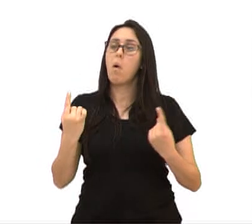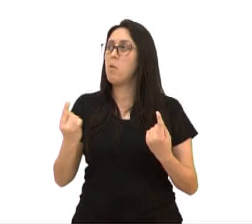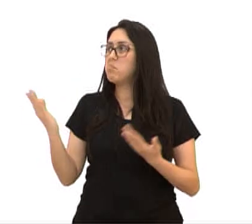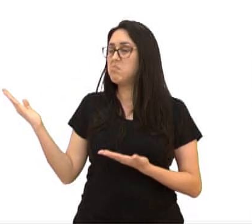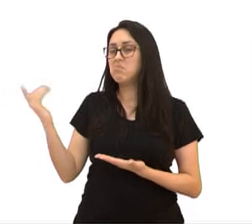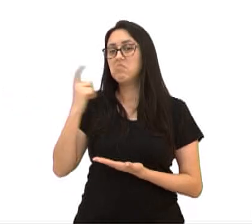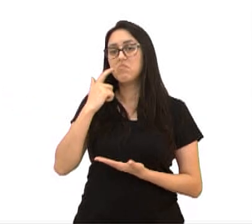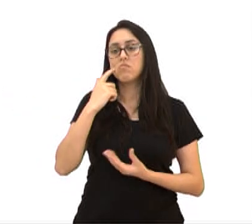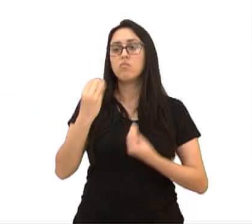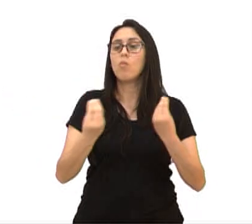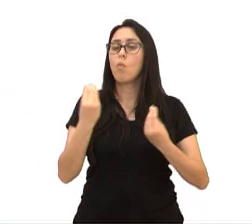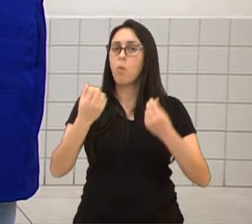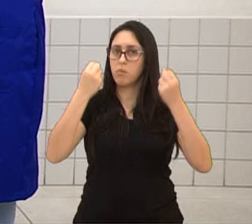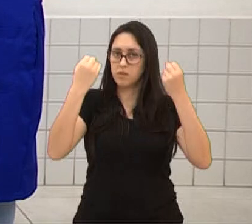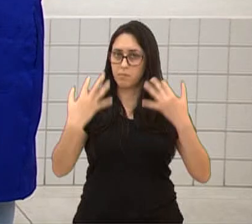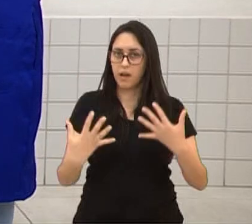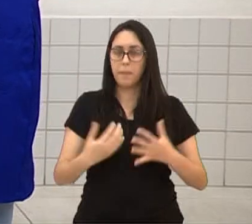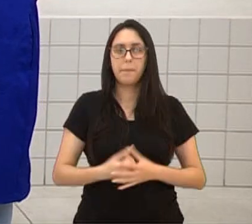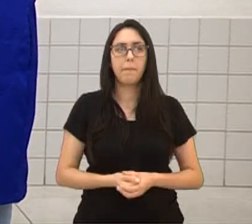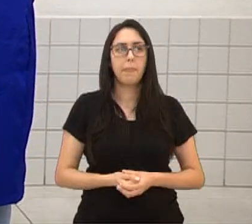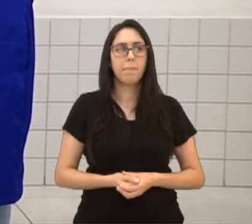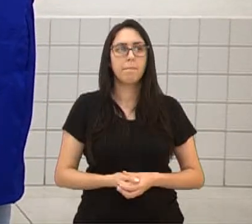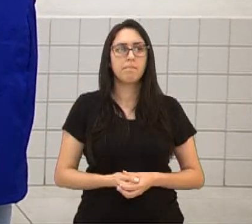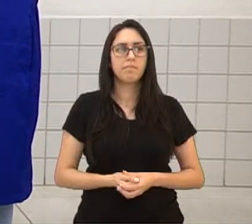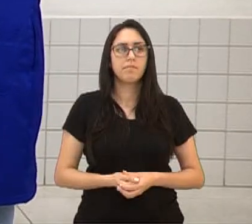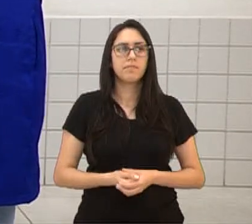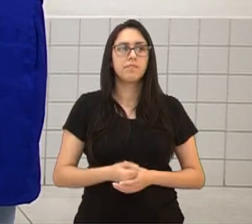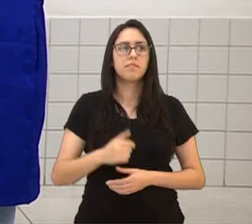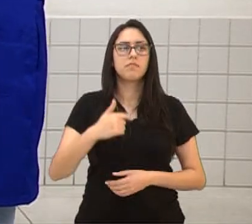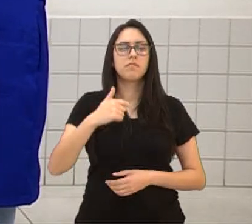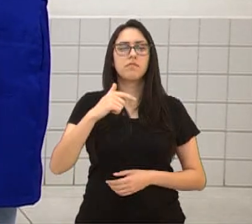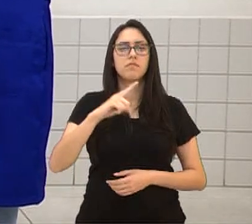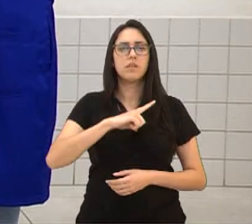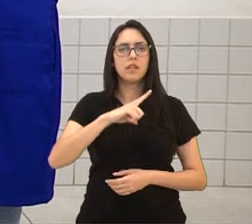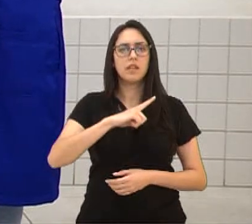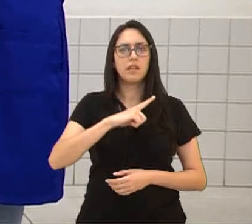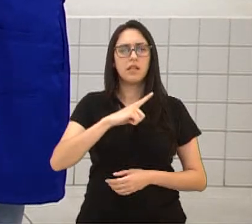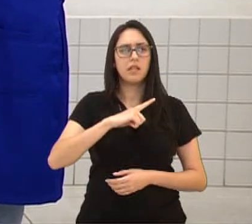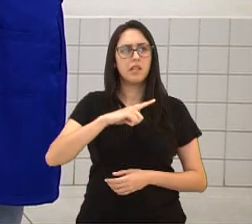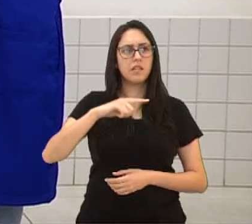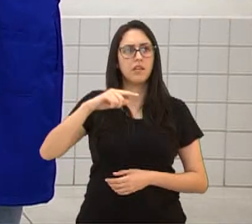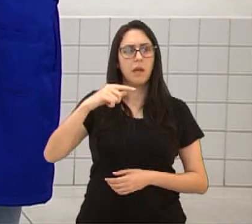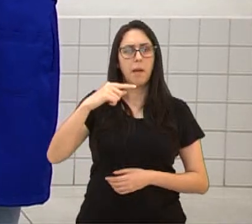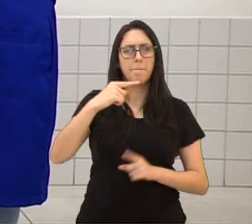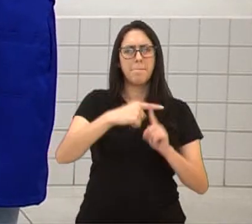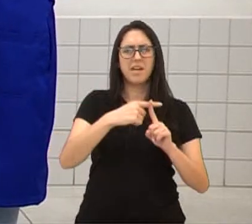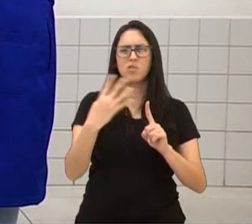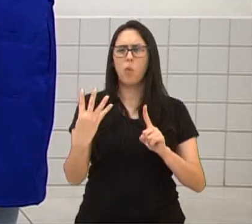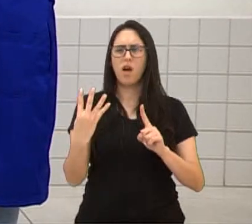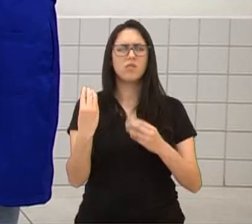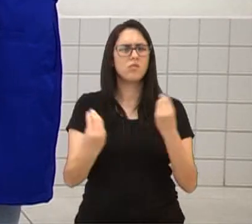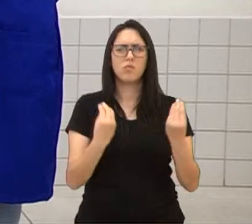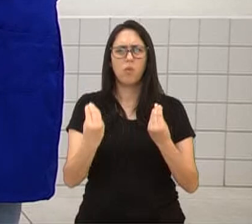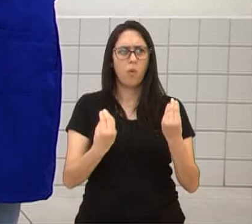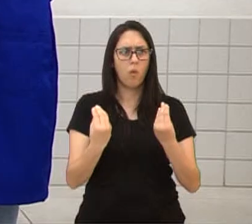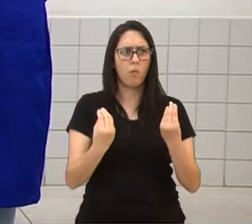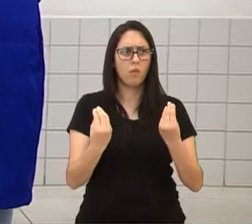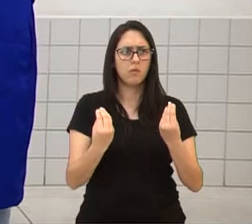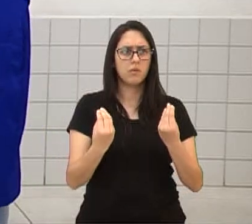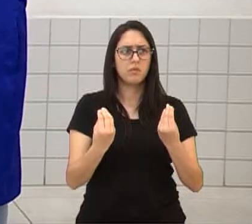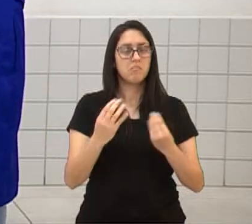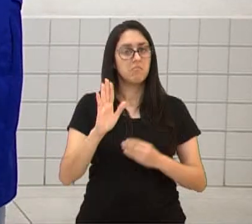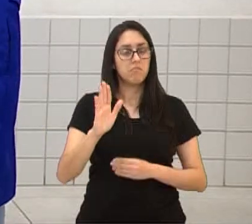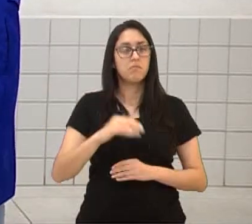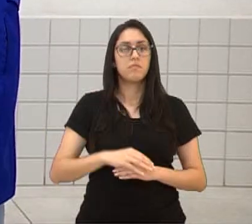aí, Prof. Então, vamos lá. Olha só, o manganês, como é que a gente achou que ele é mais 4? Então, veja, o oxigênio tem NOx fixo,